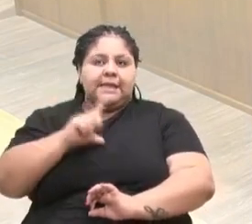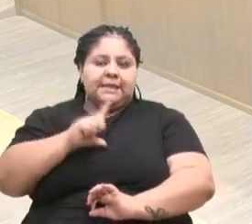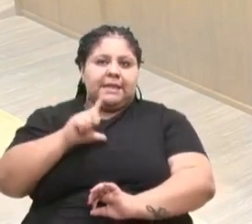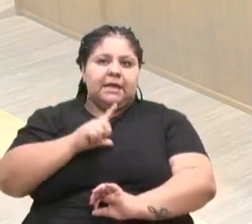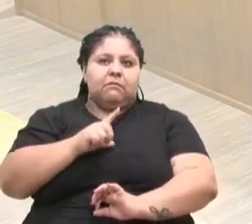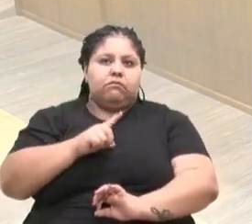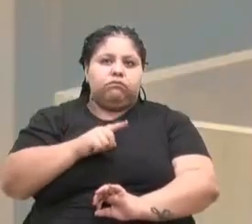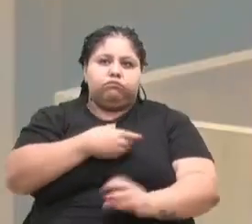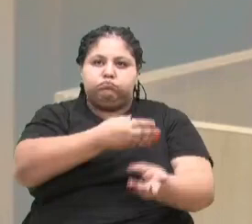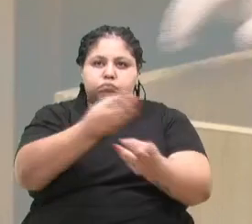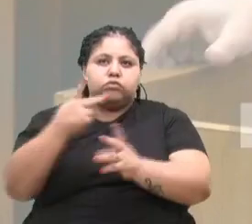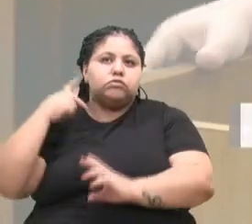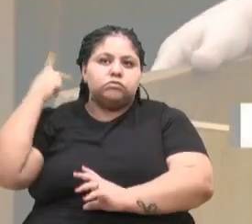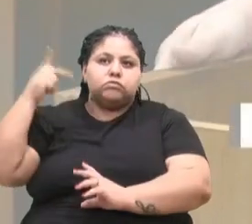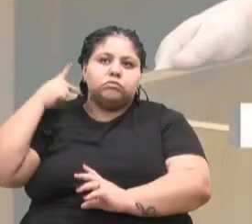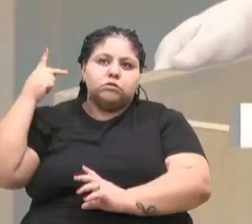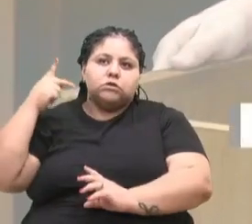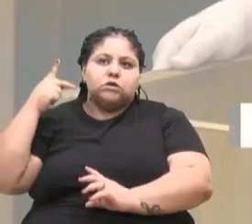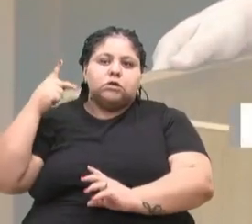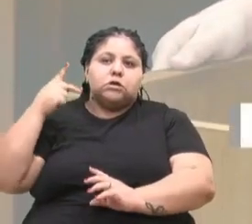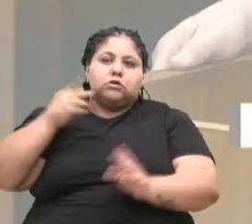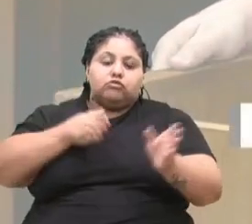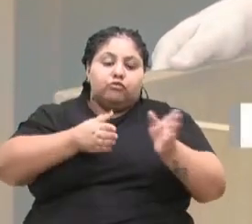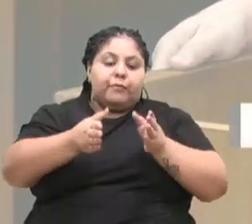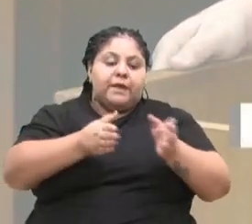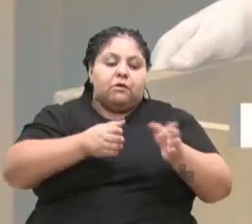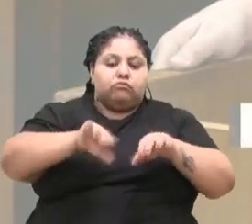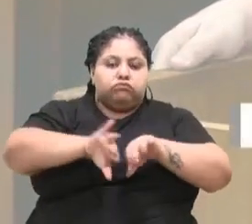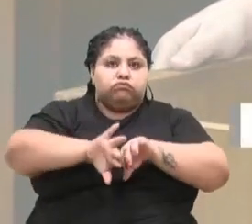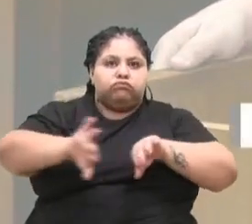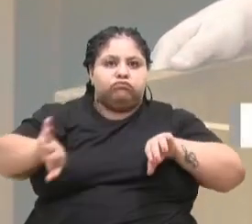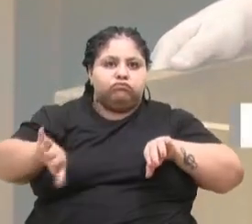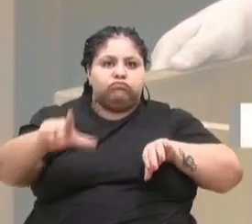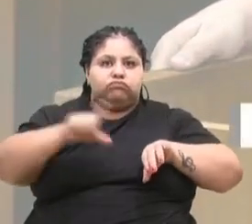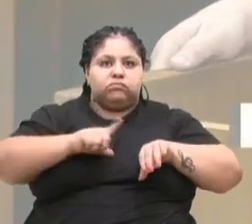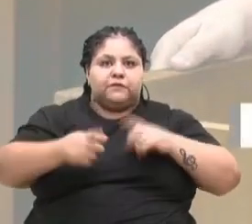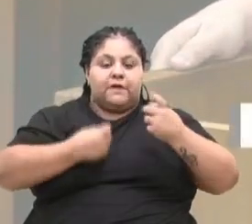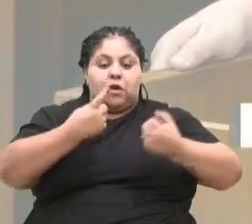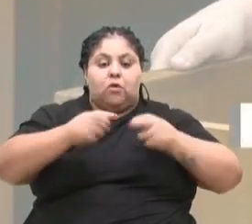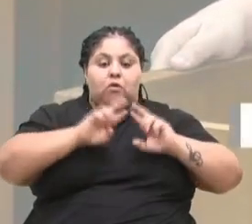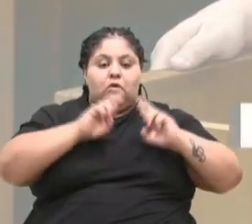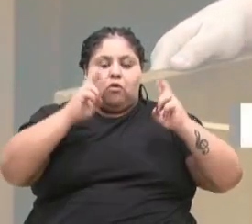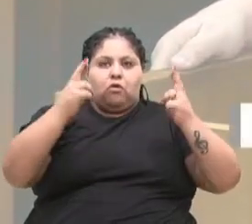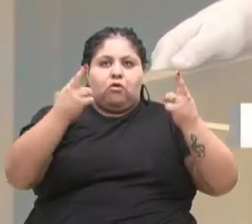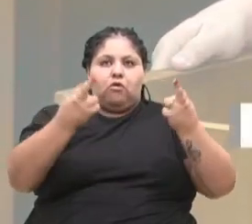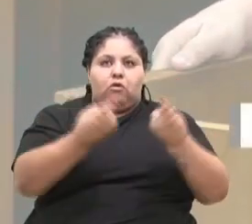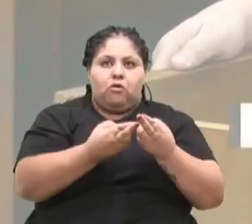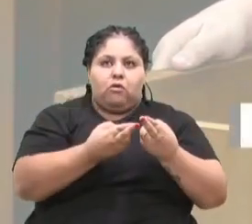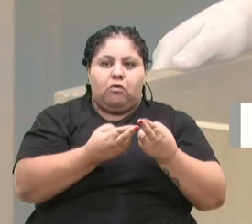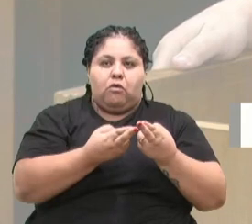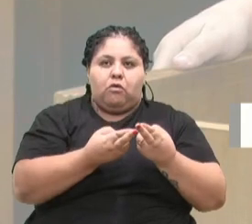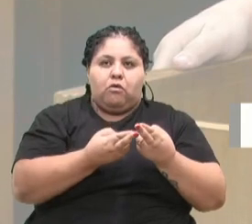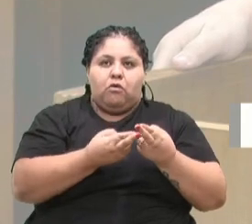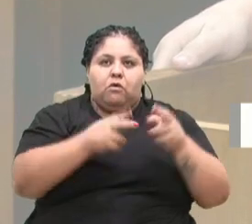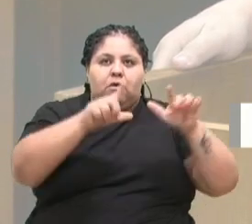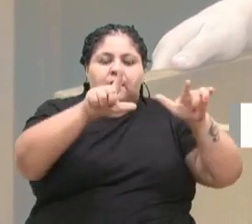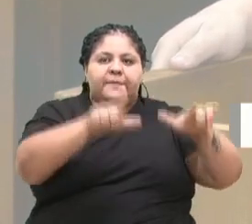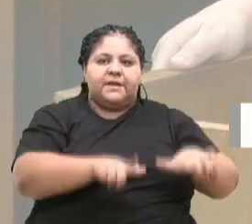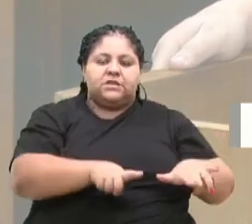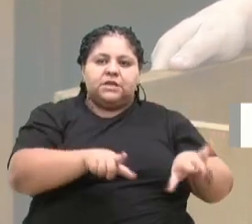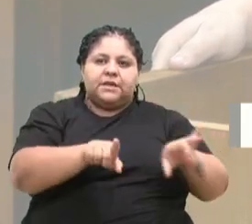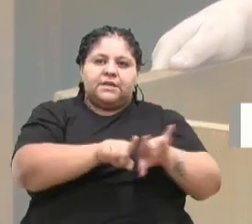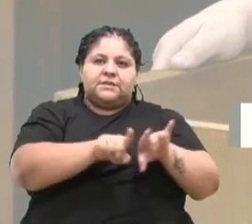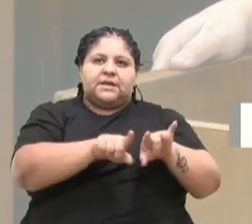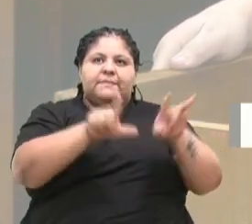aqui, durante o recesso, estiveram em algumas reuniões do gabinete de crise que foi instalado, justamente